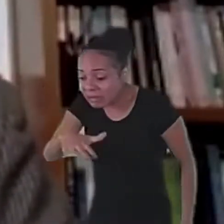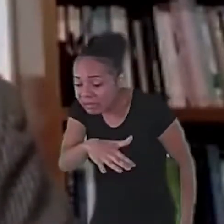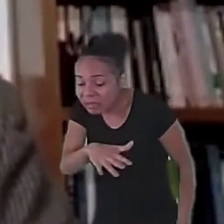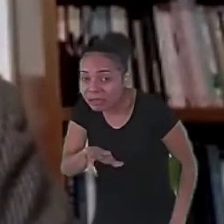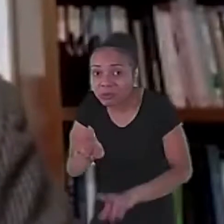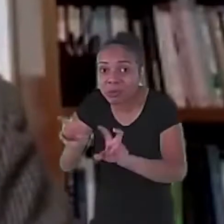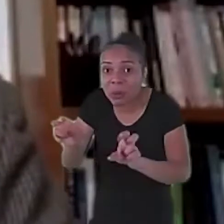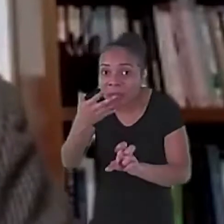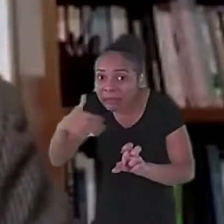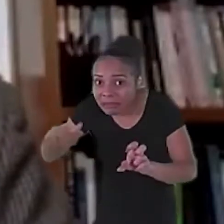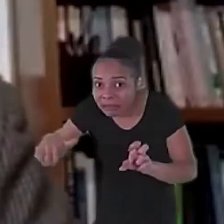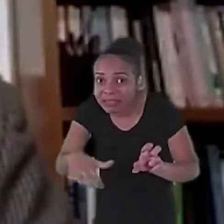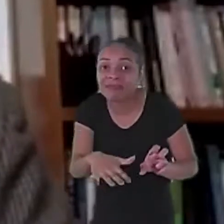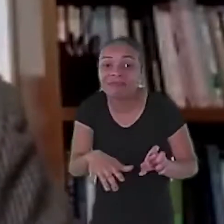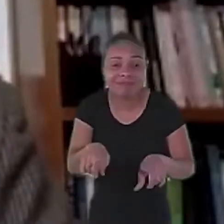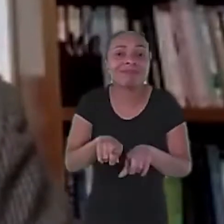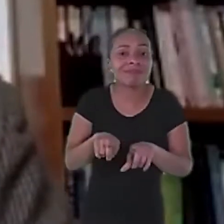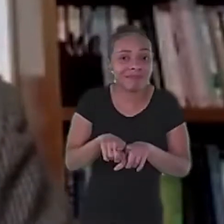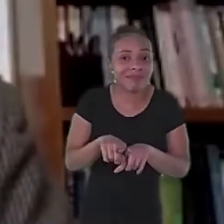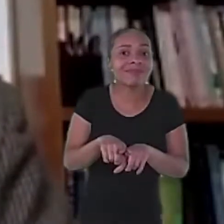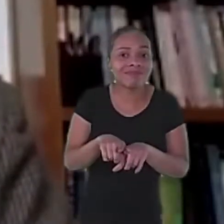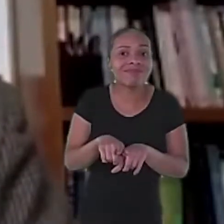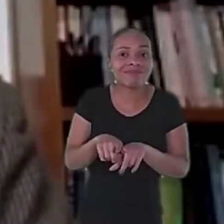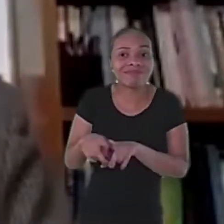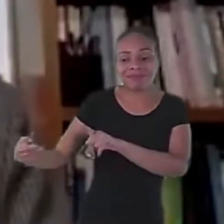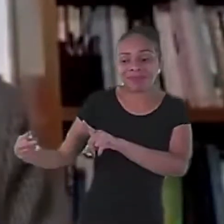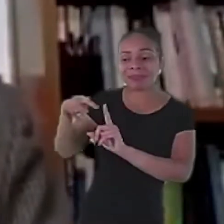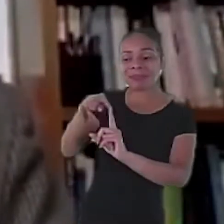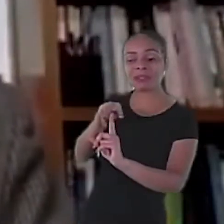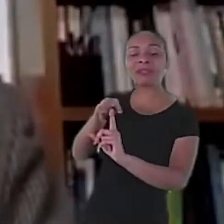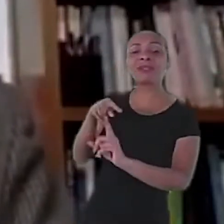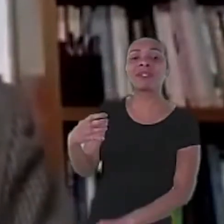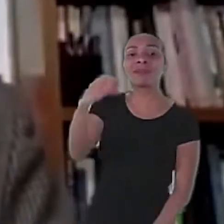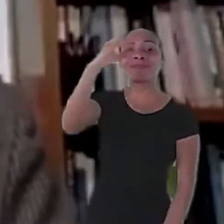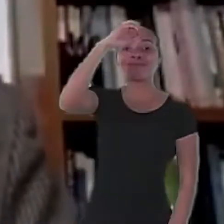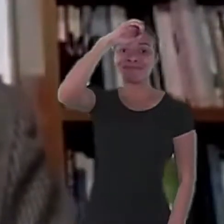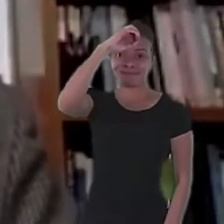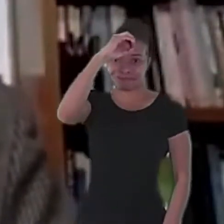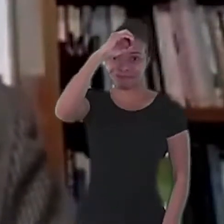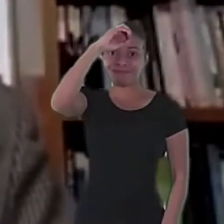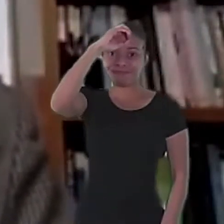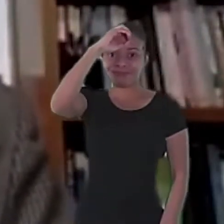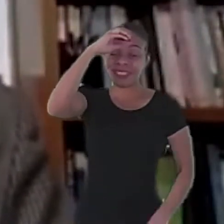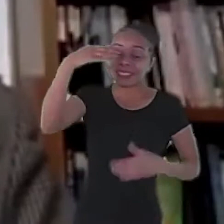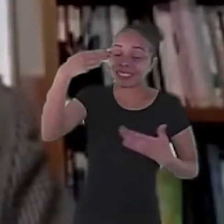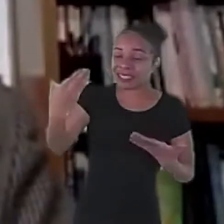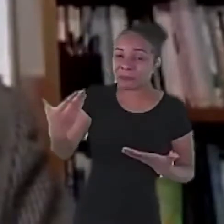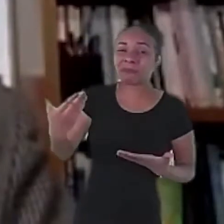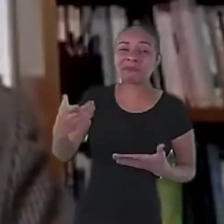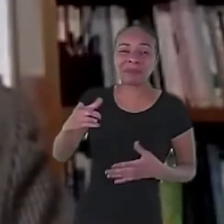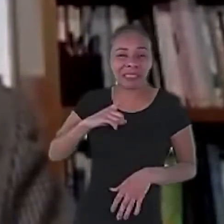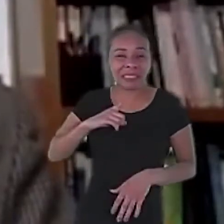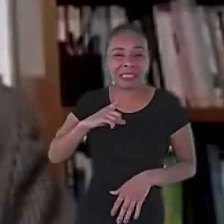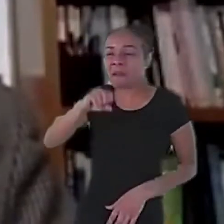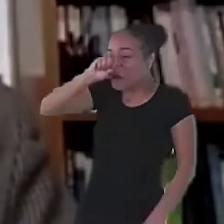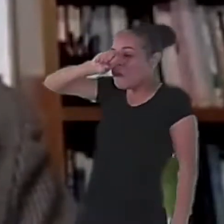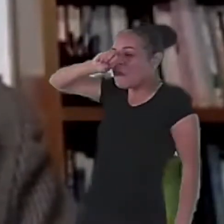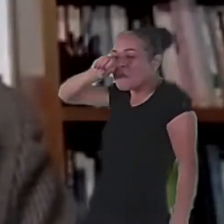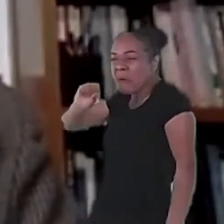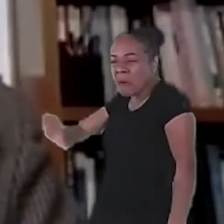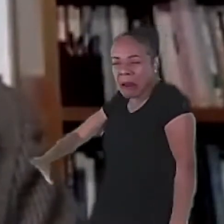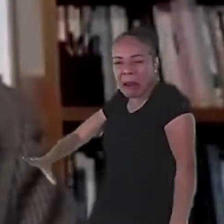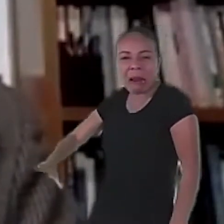modo que ele foi alvo de agressões muito violentas